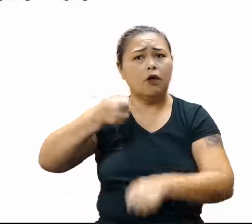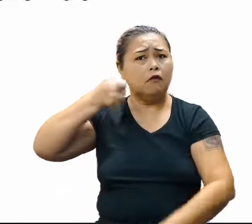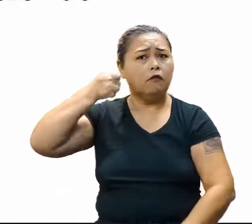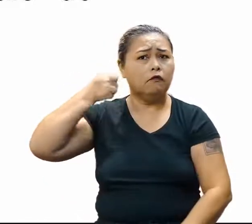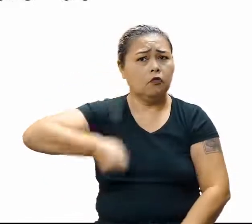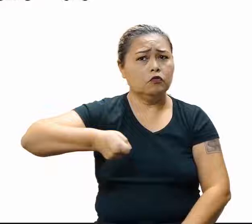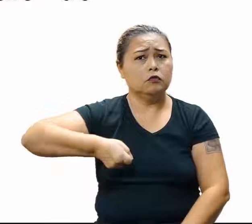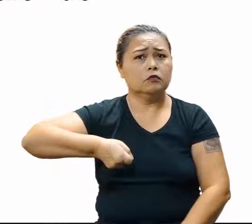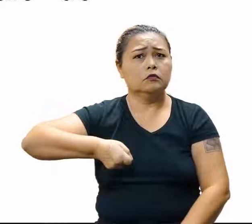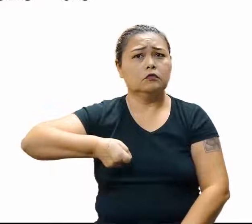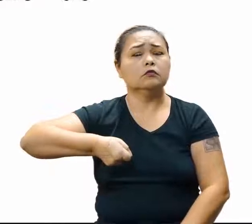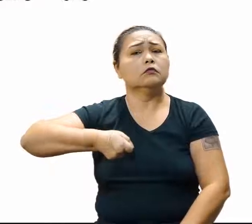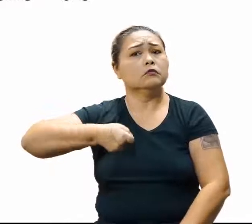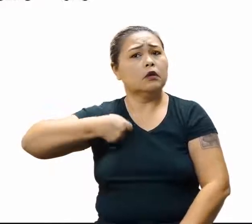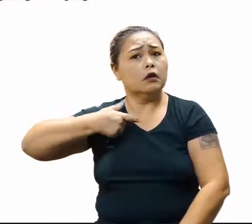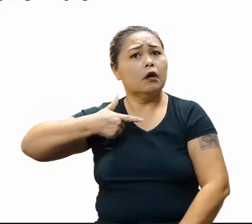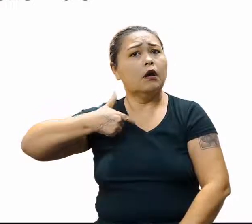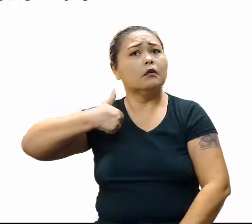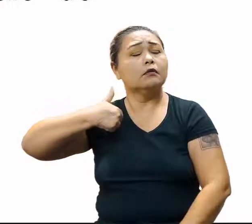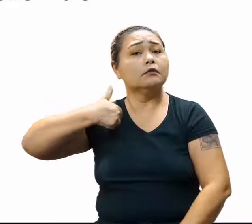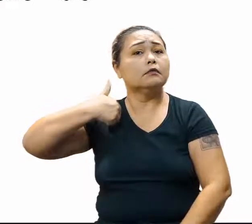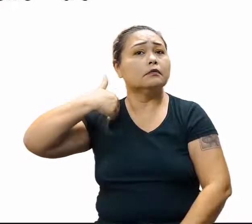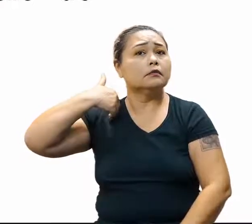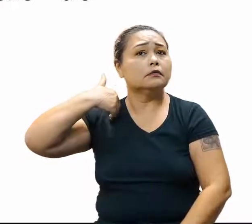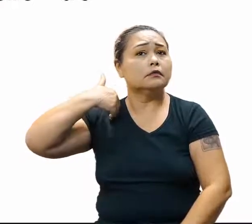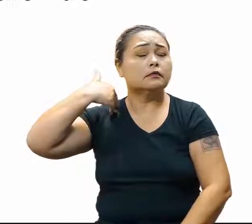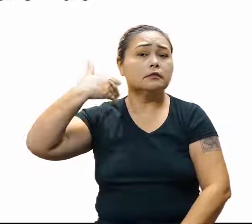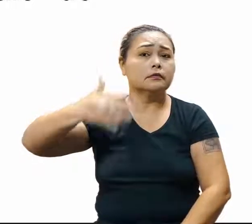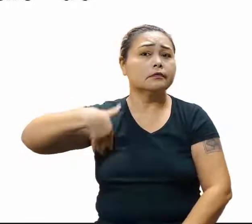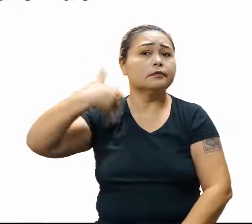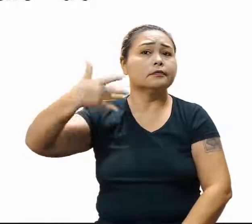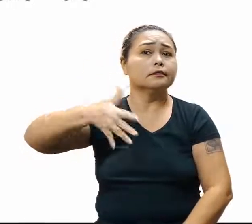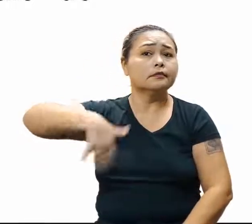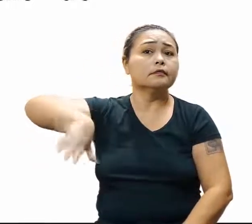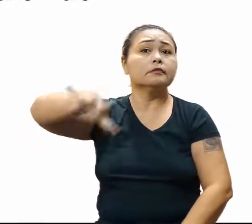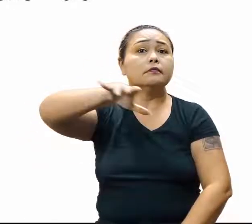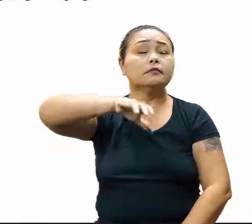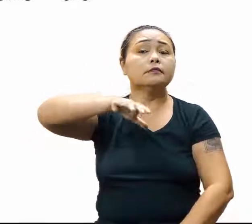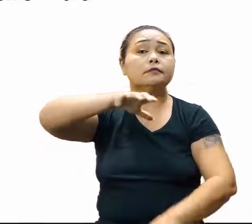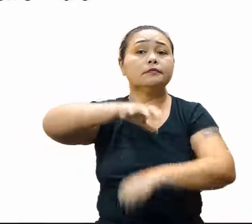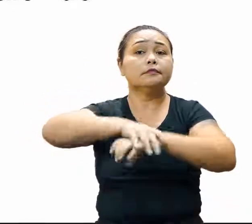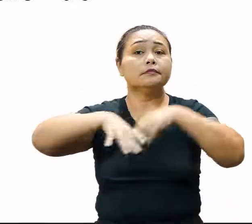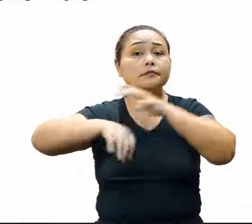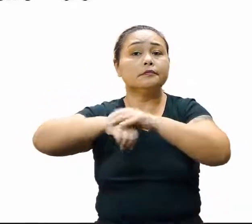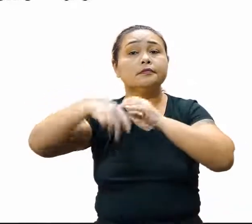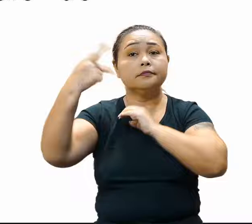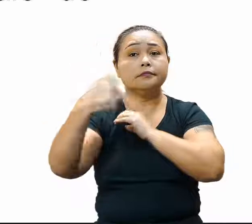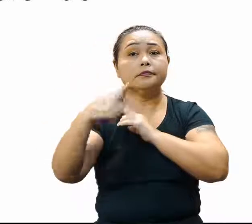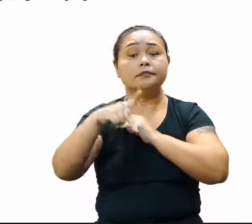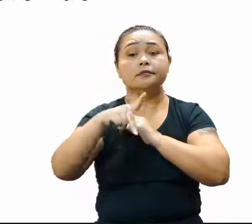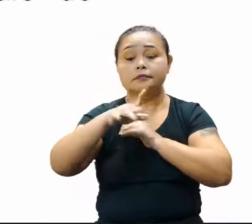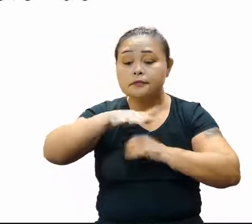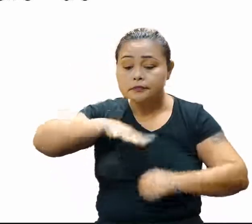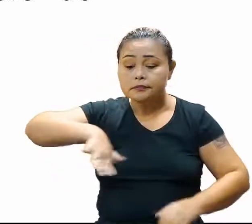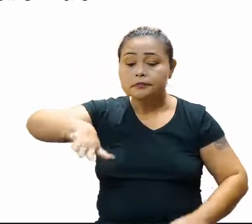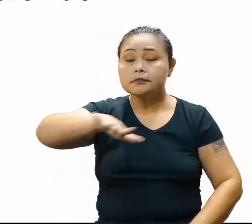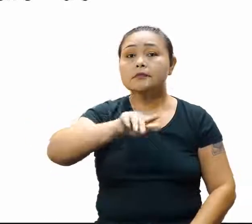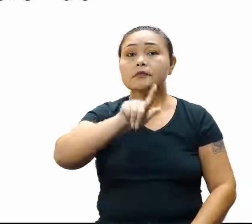vai impulsionar a vida colonial no Vale do